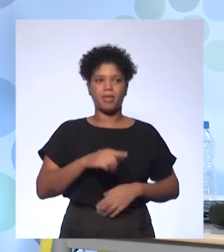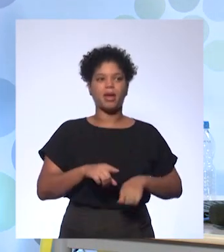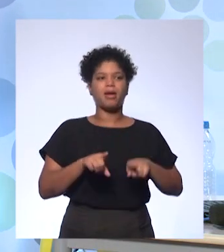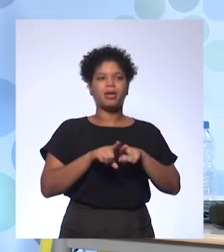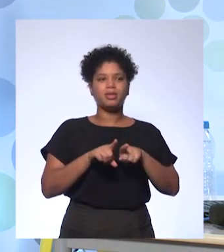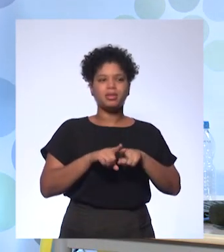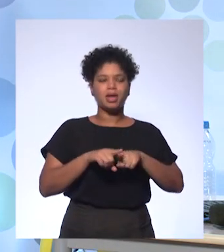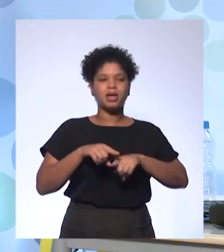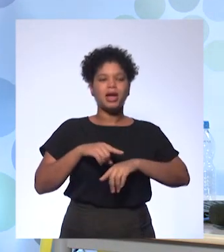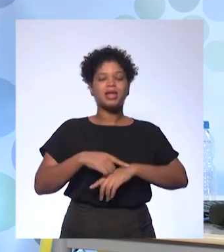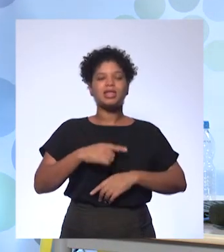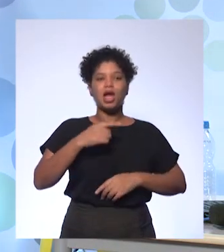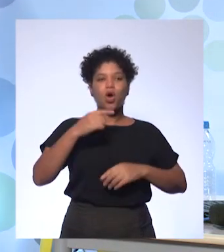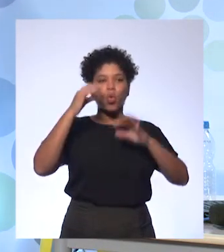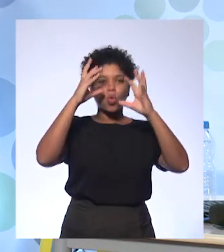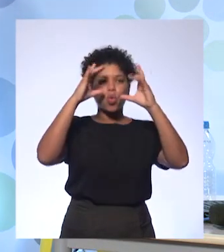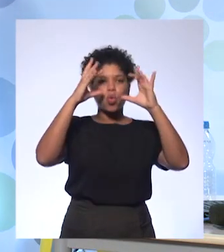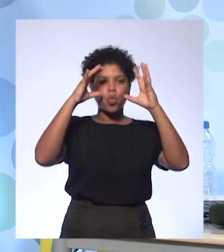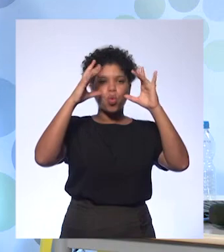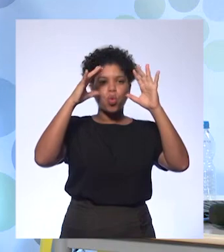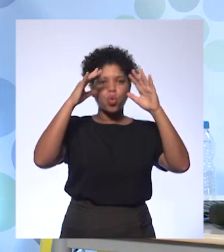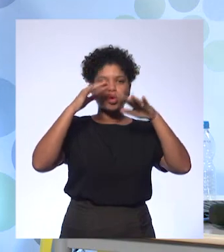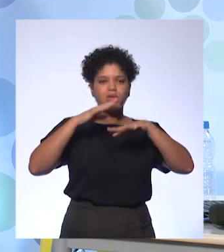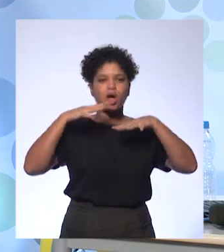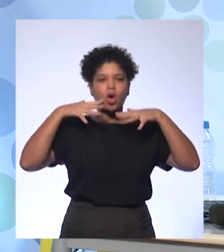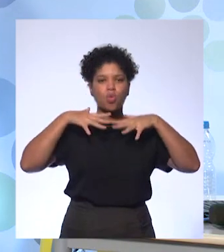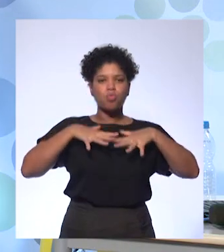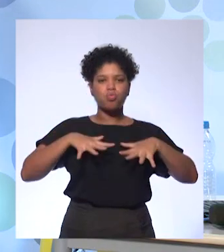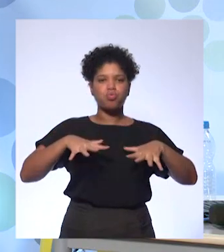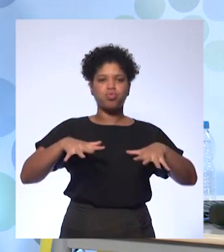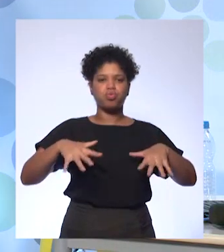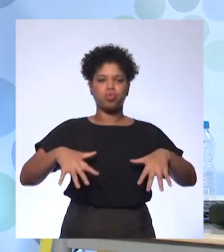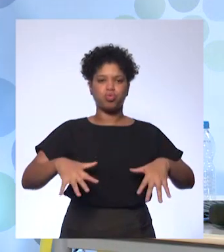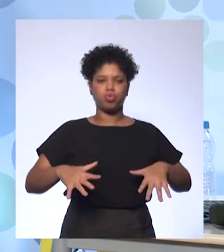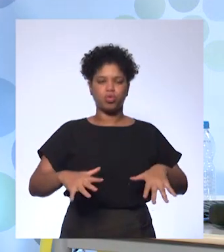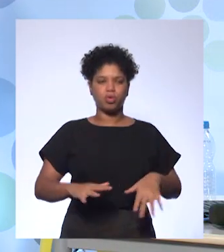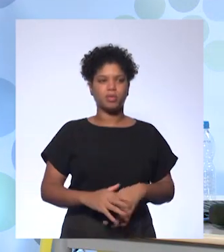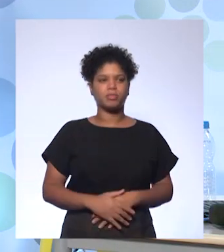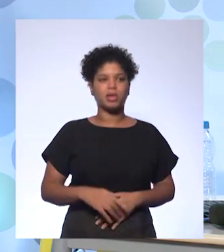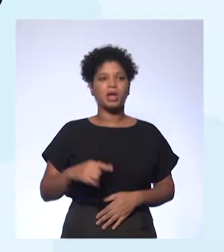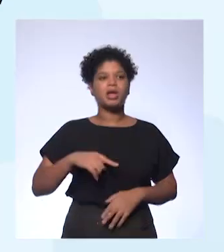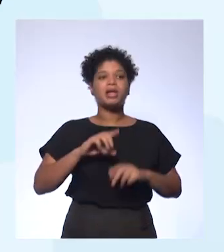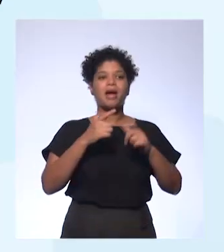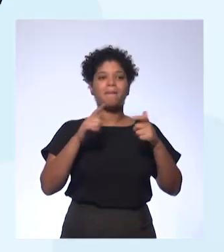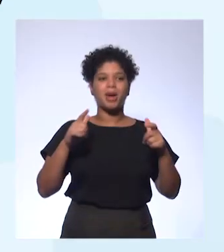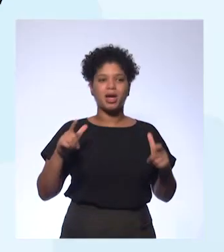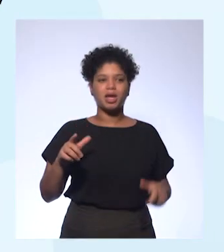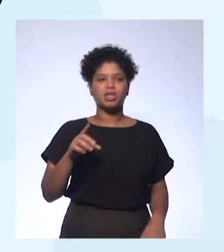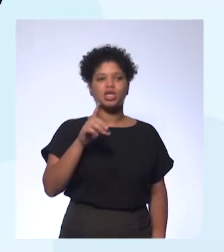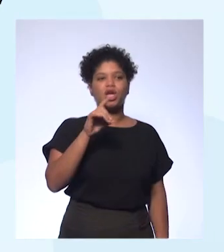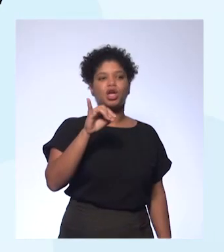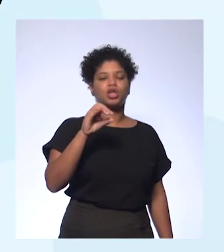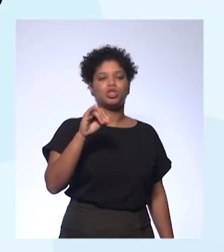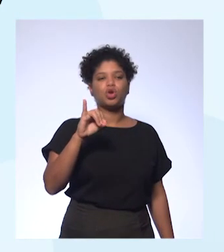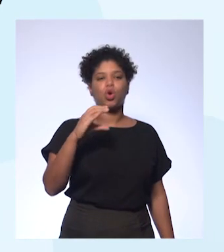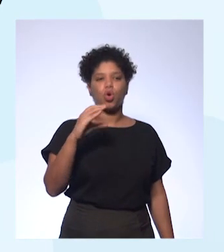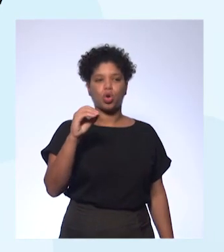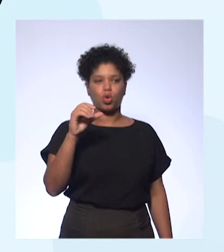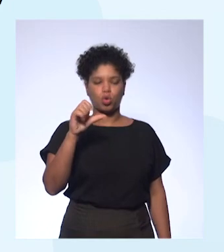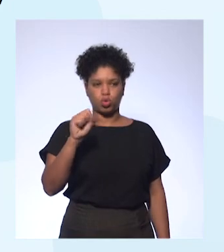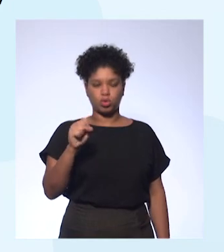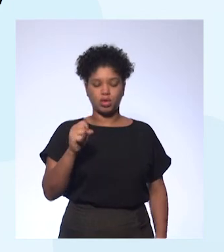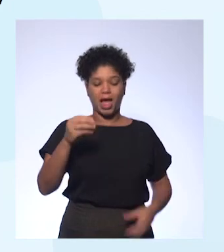igual a gente via nos quinidários, tá? Na sua maioria, são dioicos, com fecundação interna, tá?